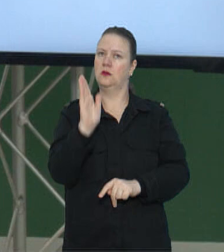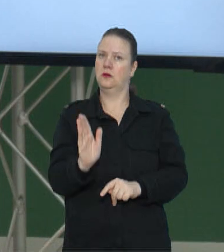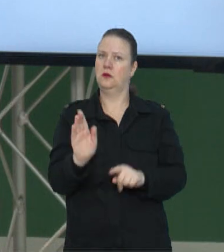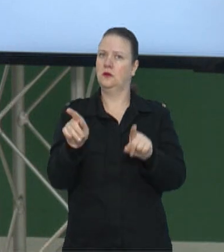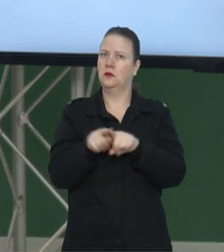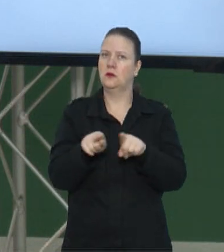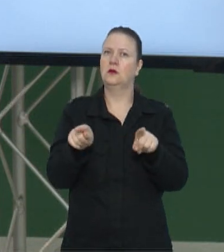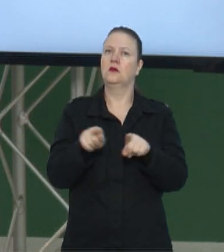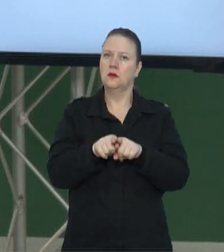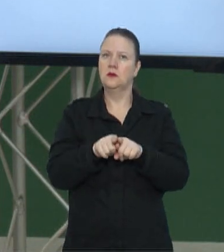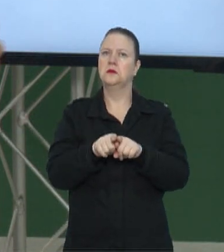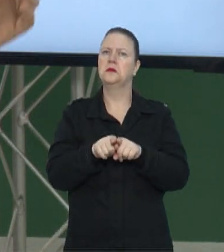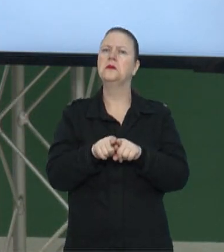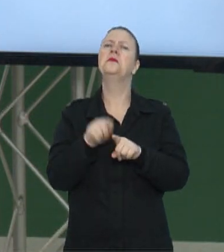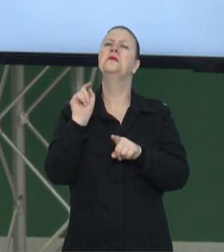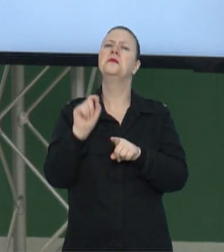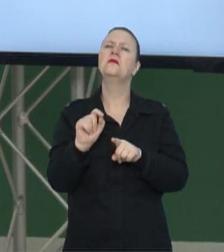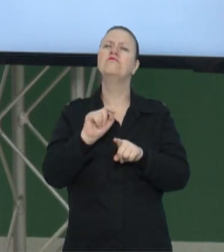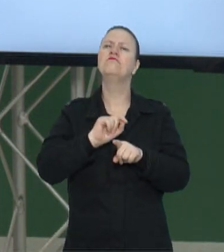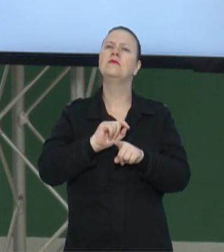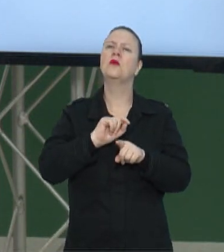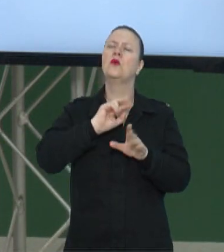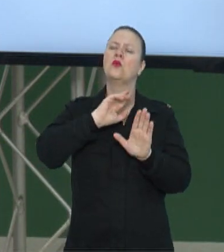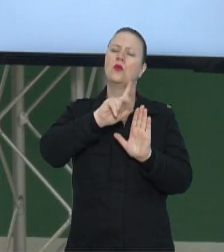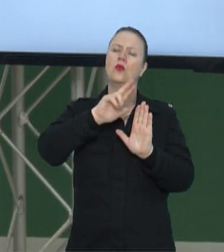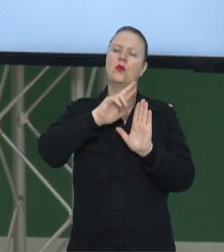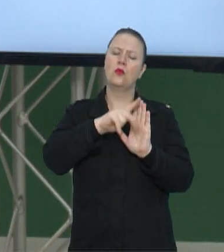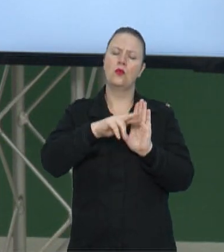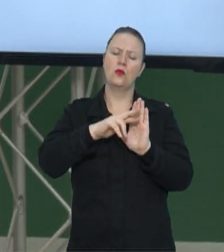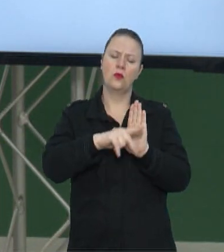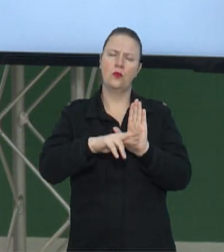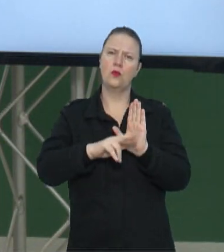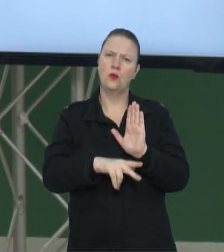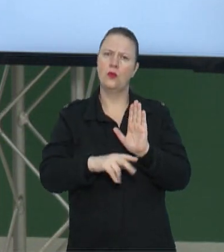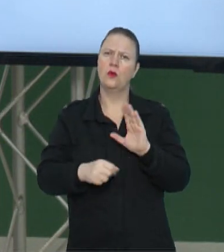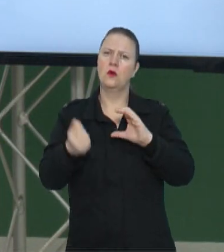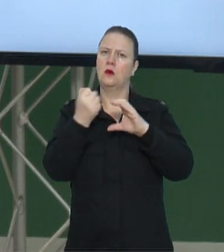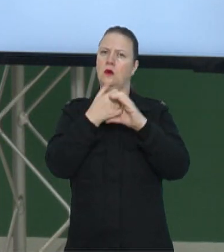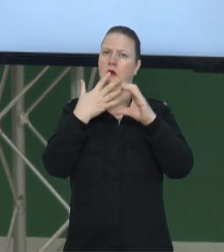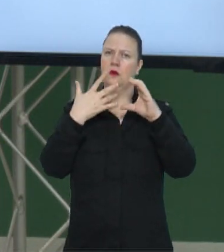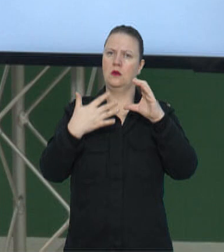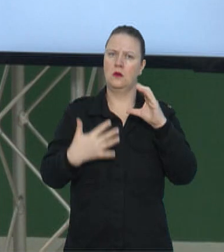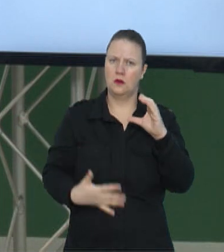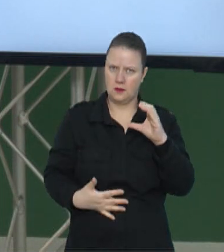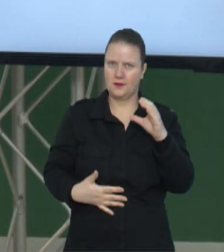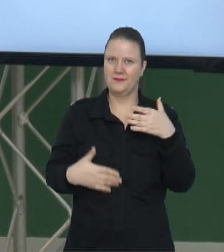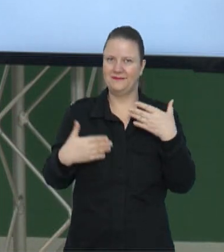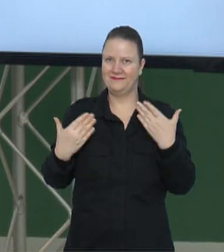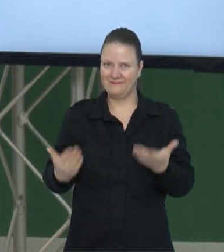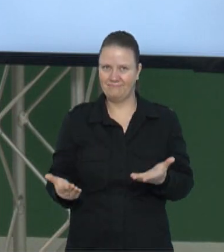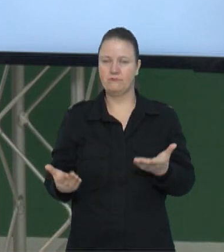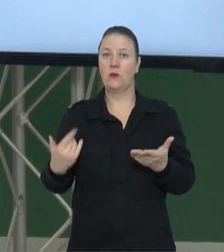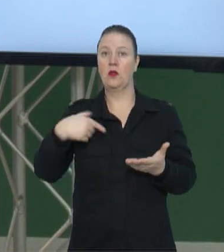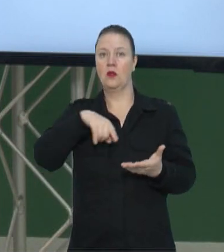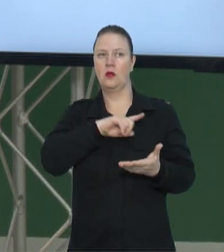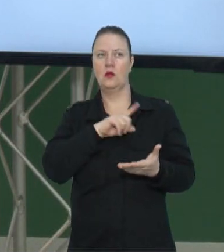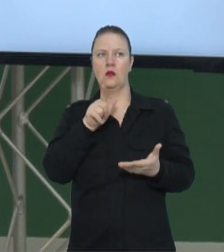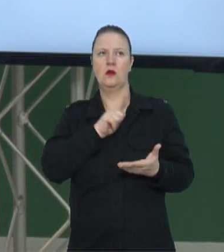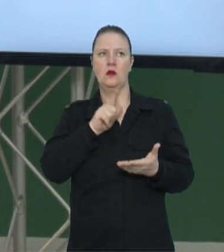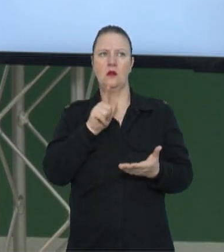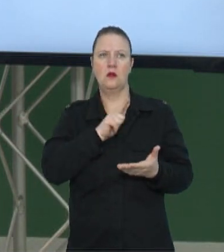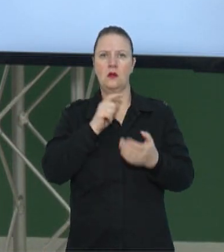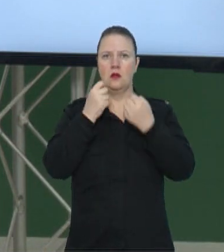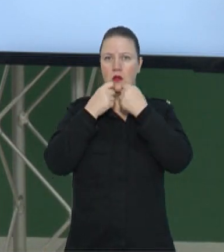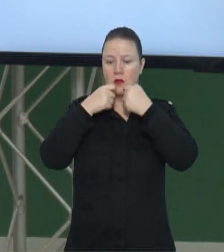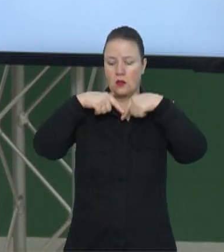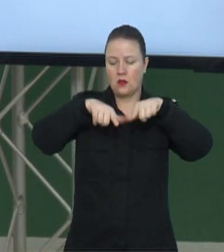da mistura dessas diferentes características aqui, desses diferentes aspectos. Então, nós vamos ter lá a